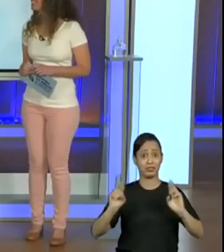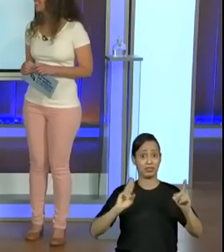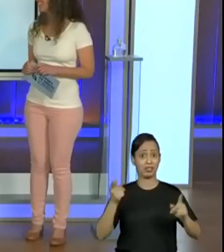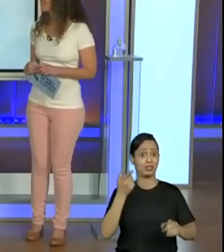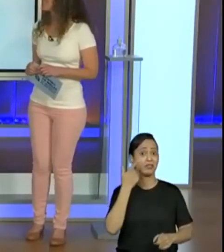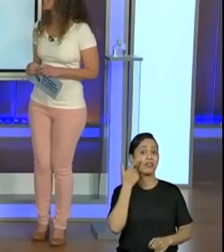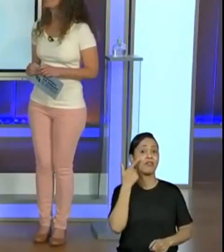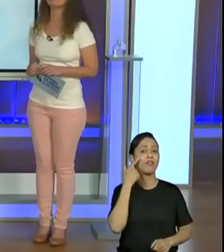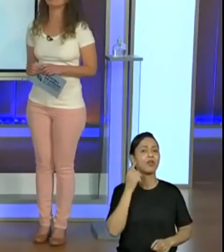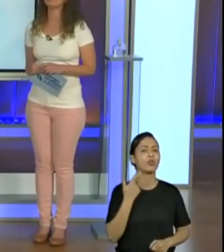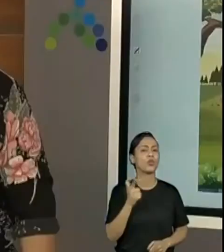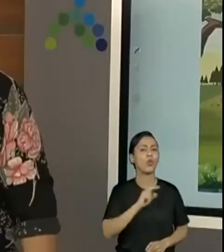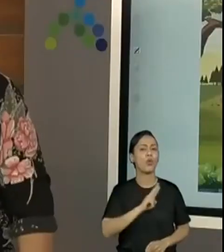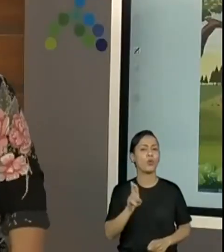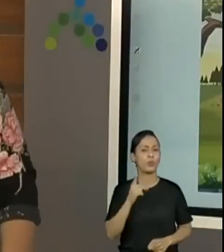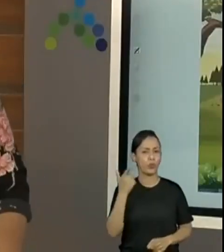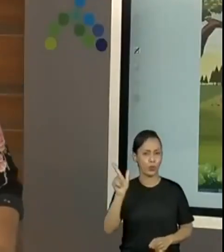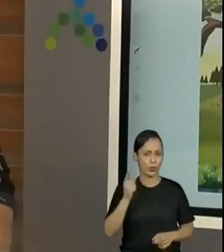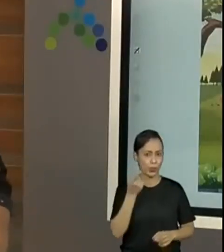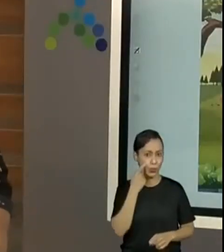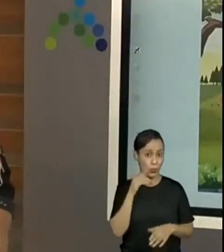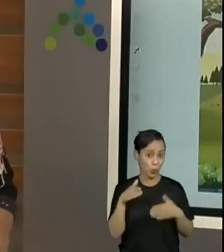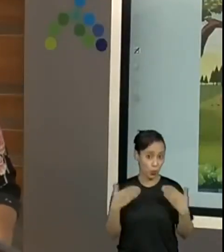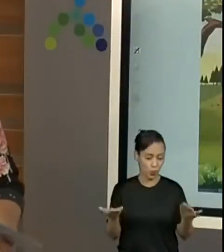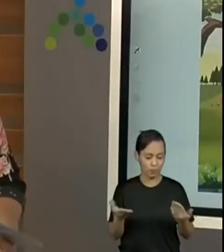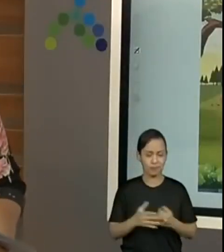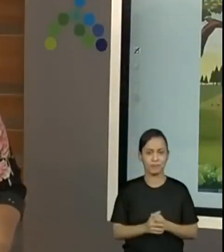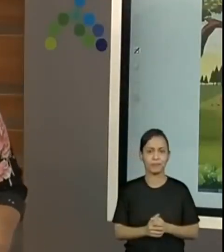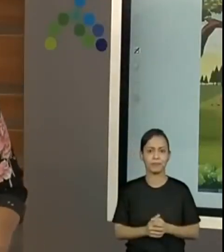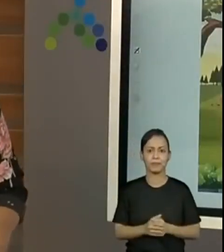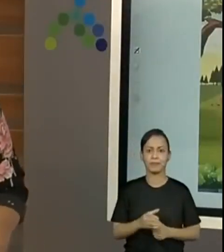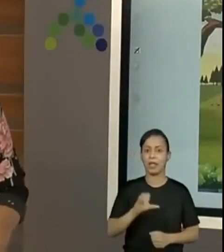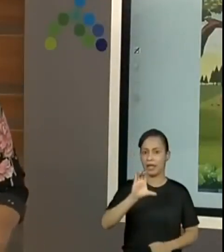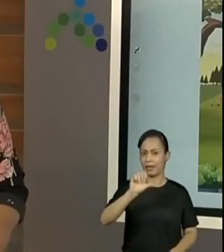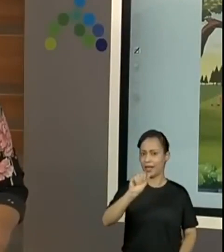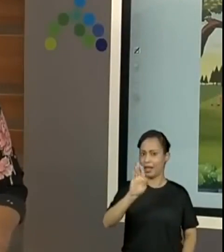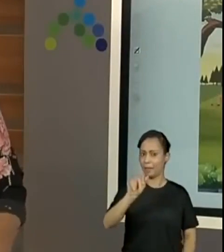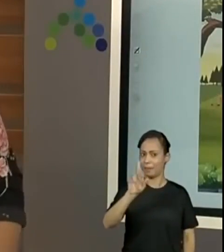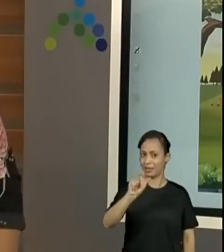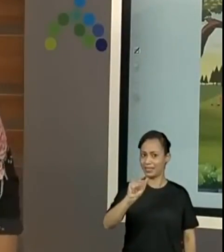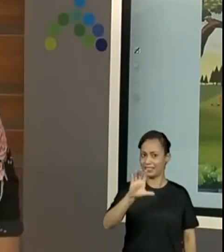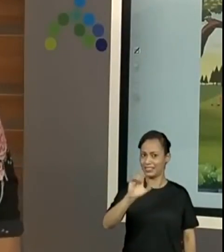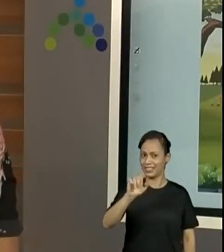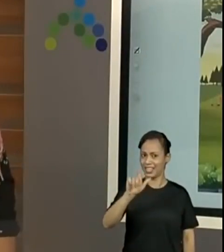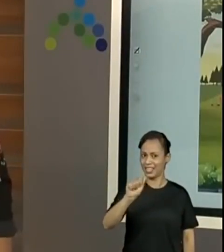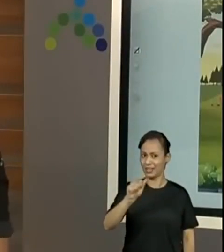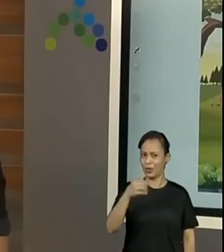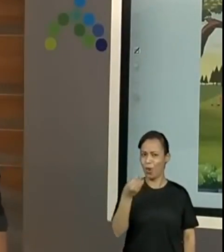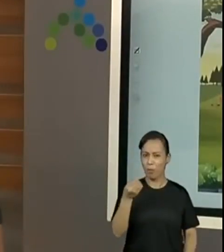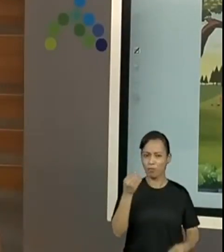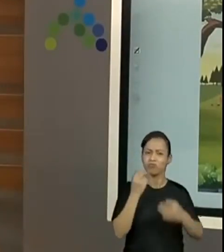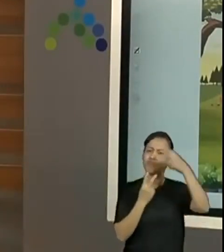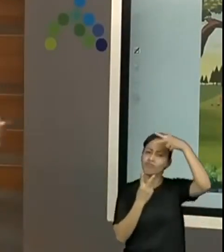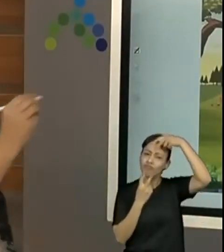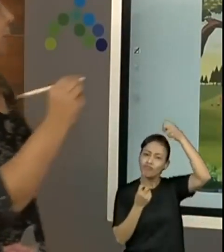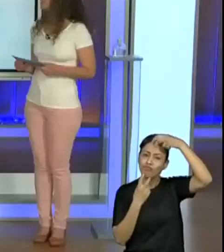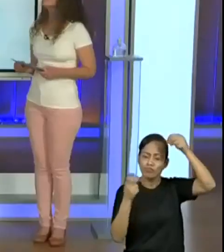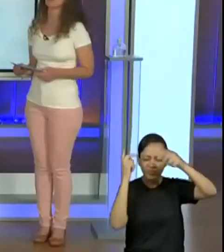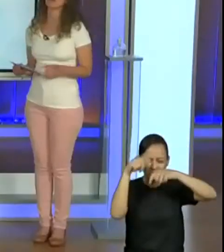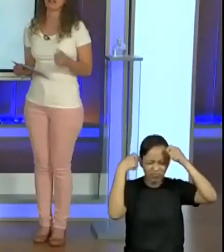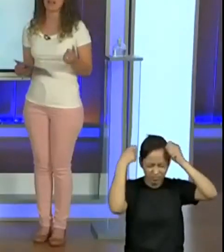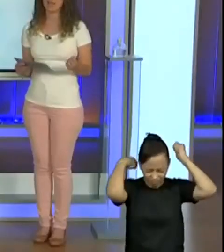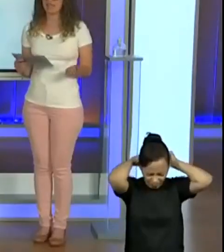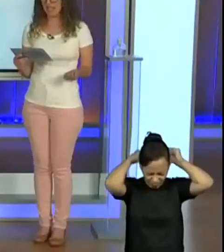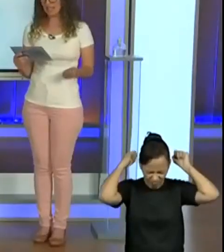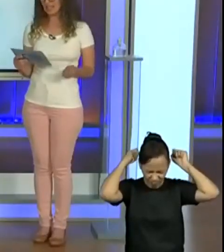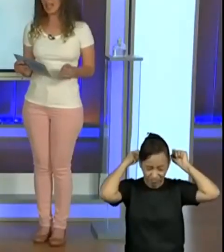aqui? Então, vamos. Aqui, a gente está olhando para ela como cabra cega, mas ela tem outros nomes. Qual é, professora?